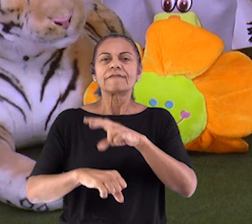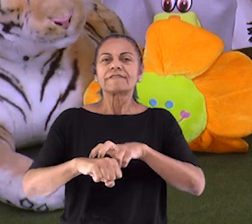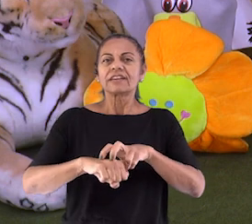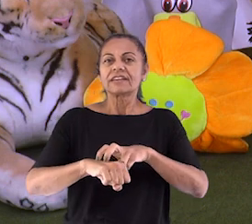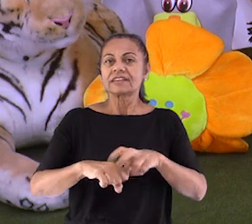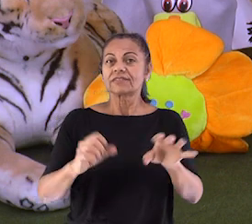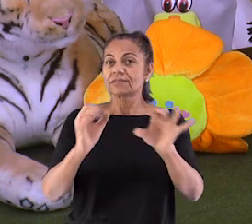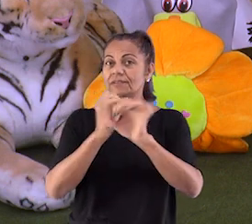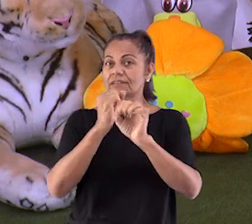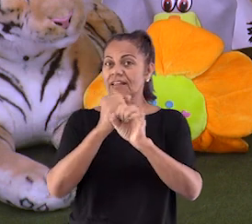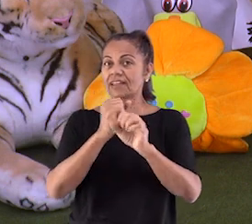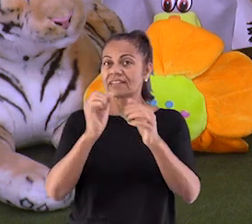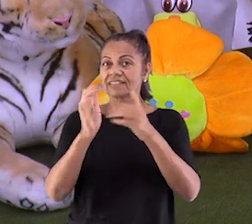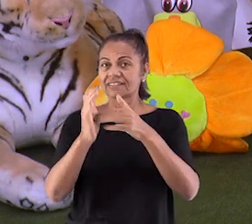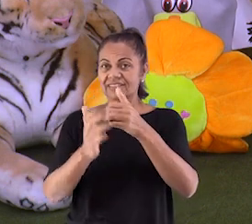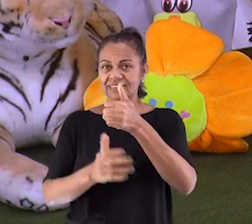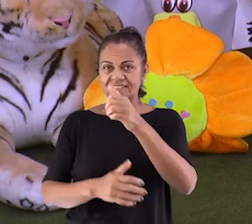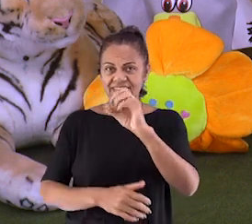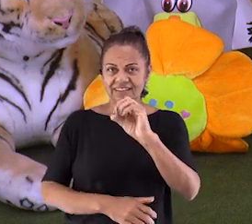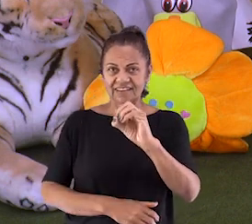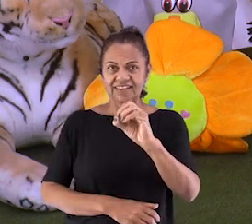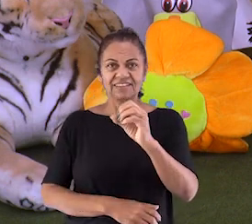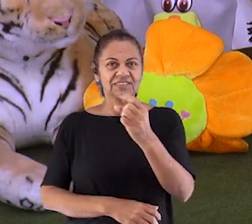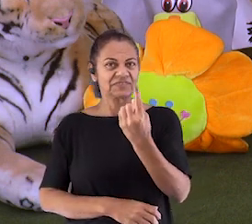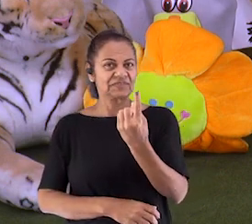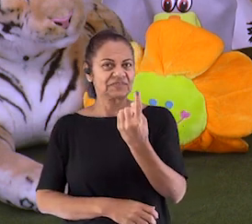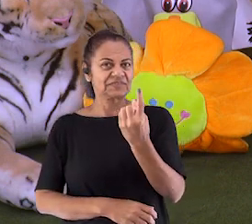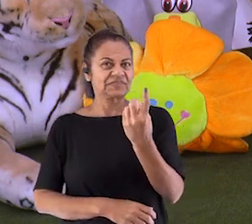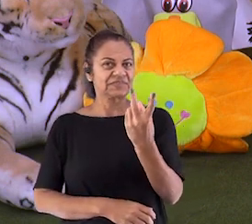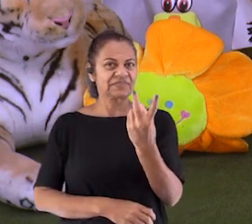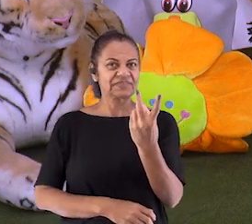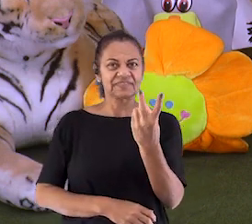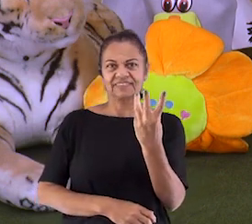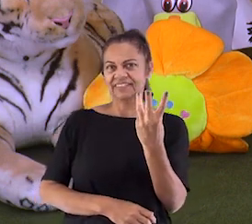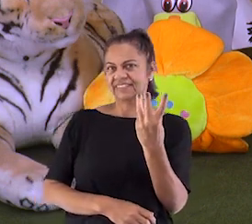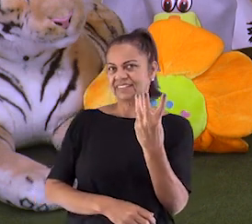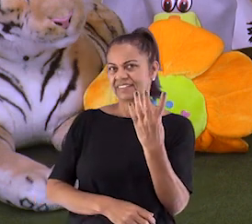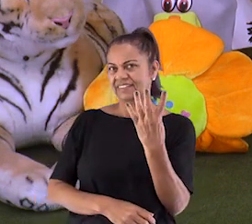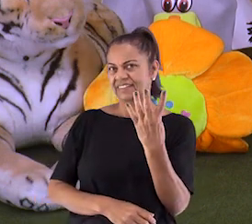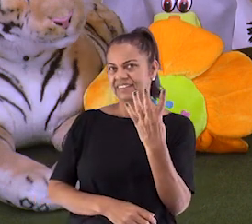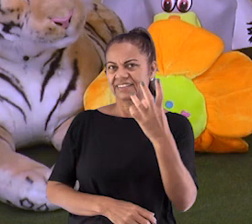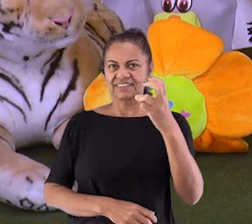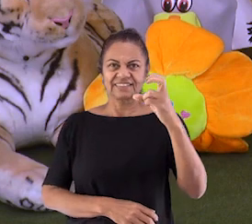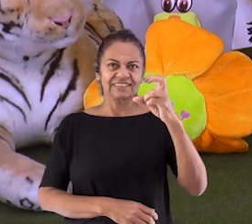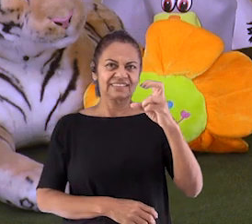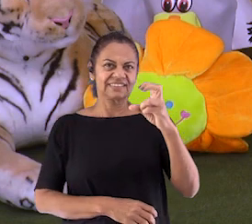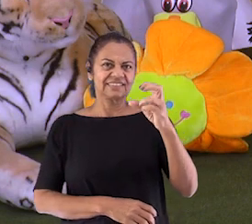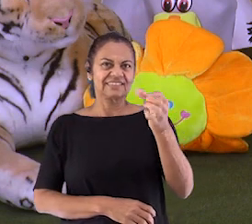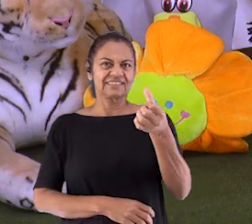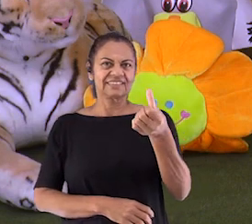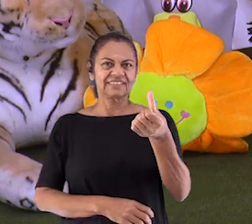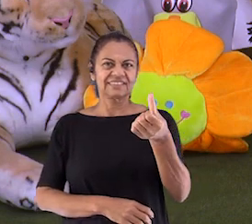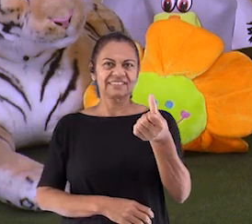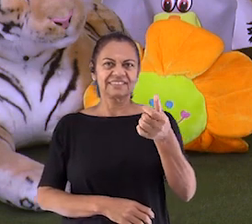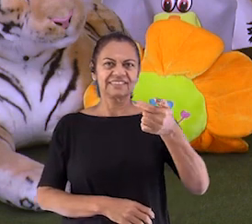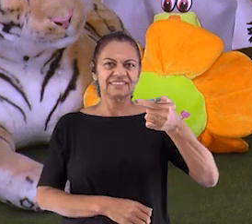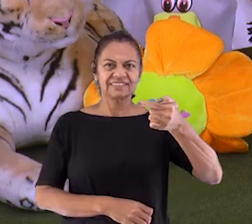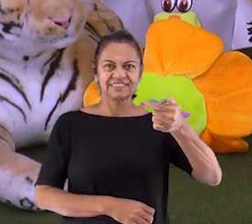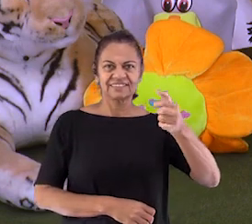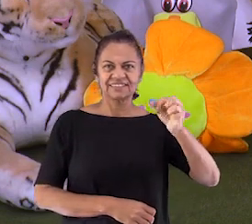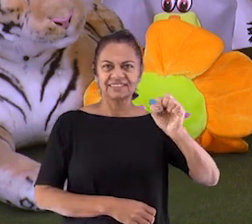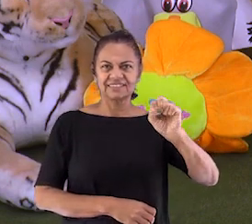10. 1, 2, 3, 4, 5, 6,